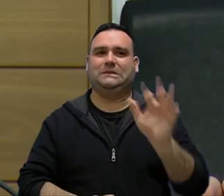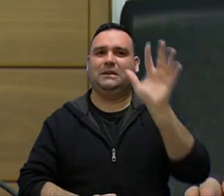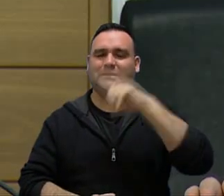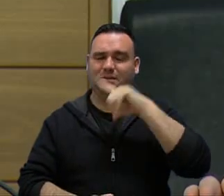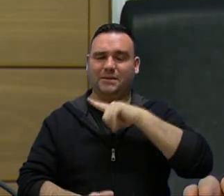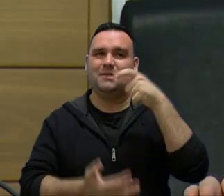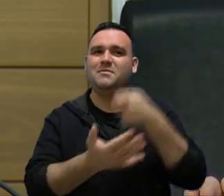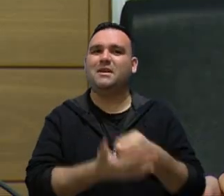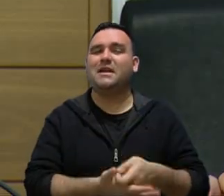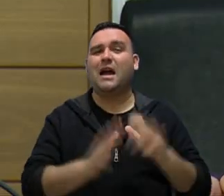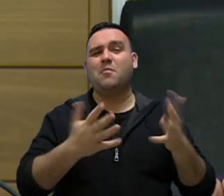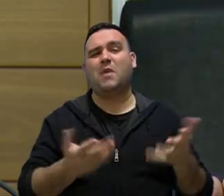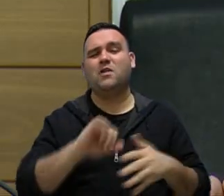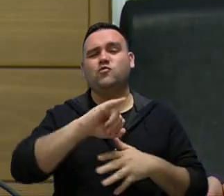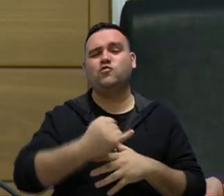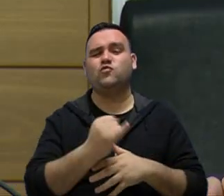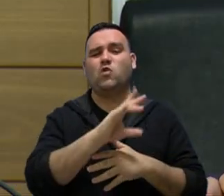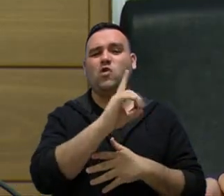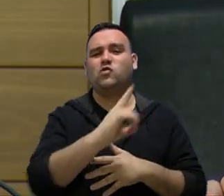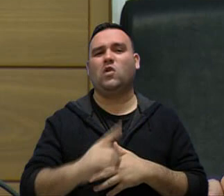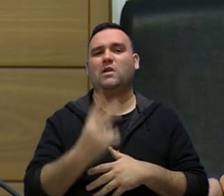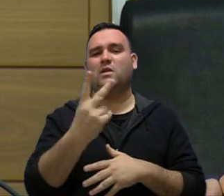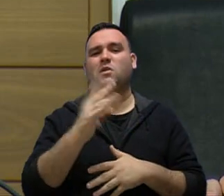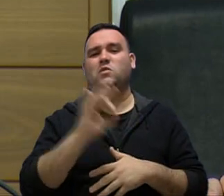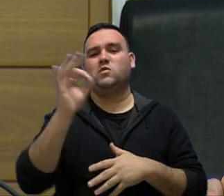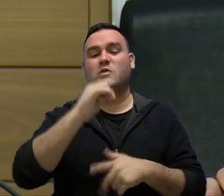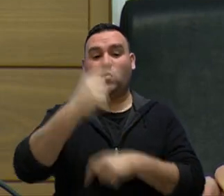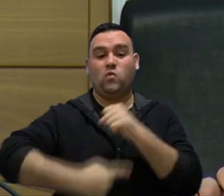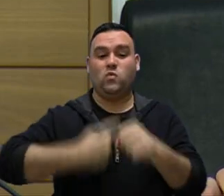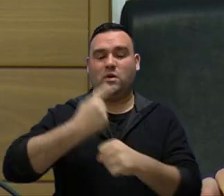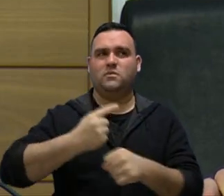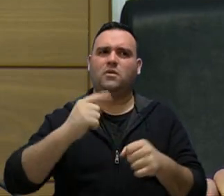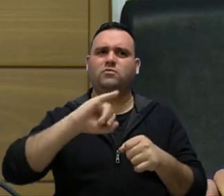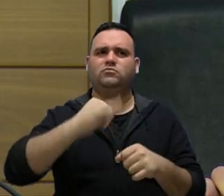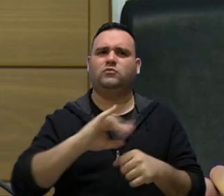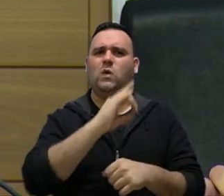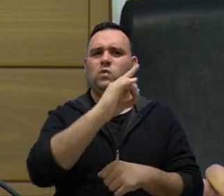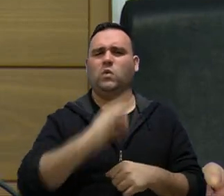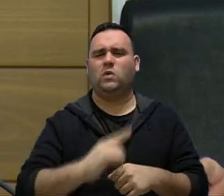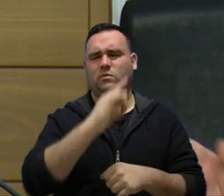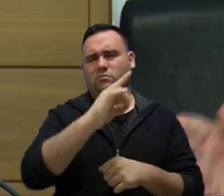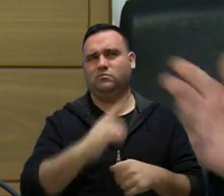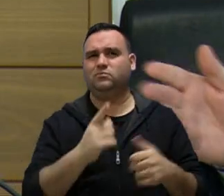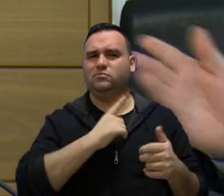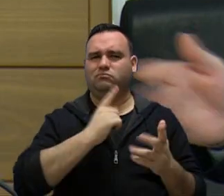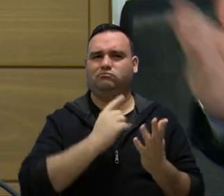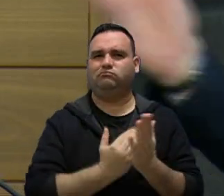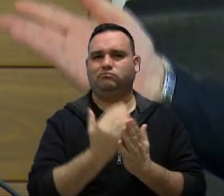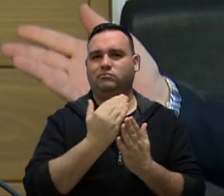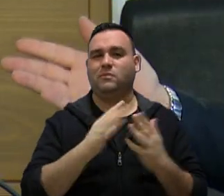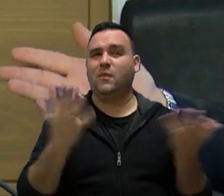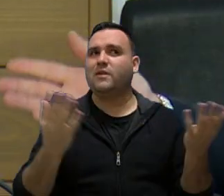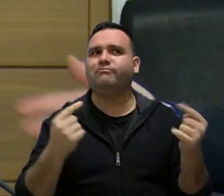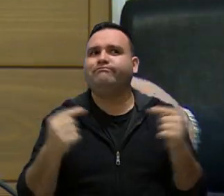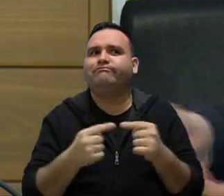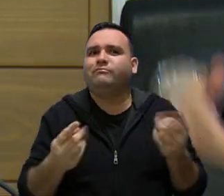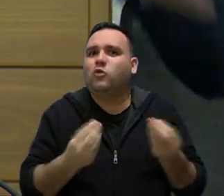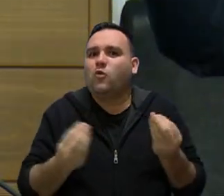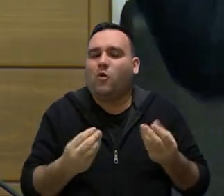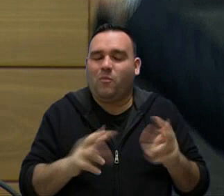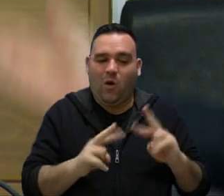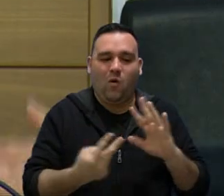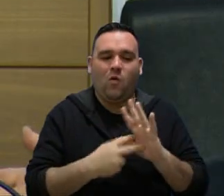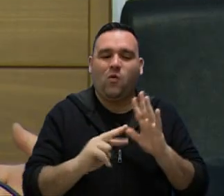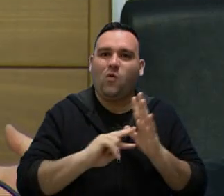hora r$6 ai mas o juro do dólar dois por cento ao ano tá juro doses por dia tornou o